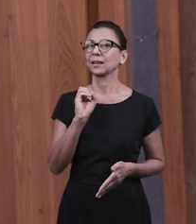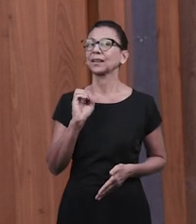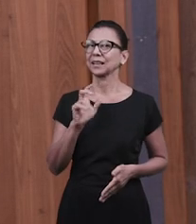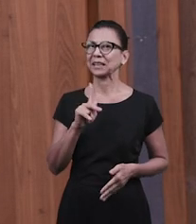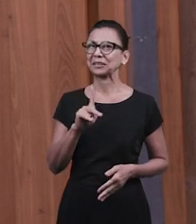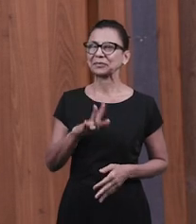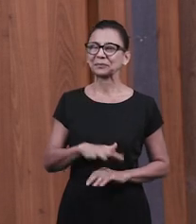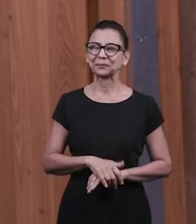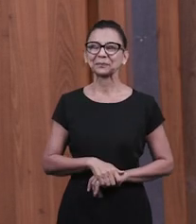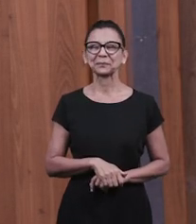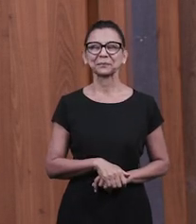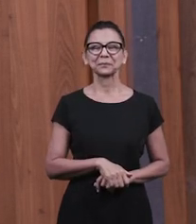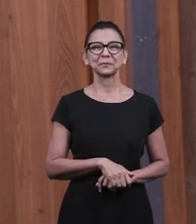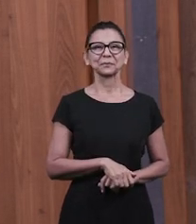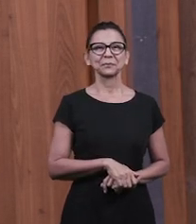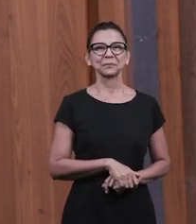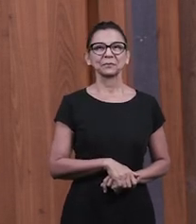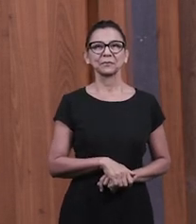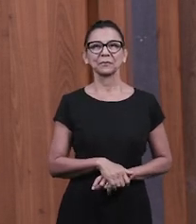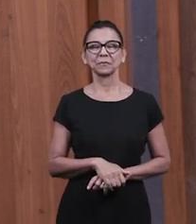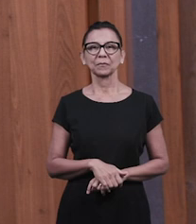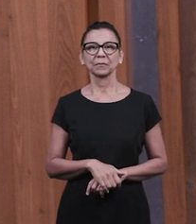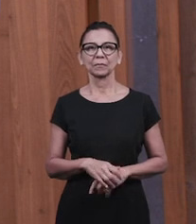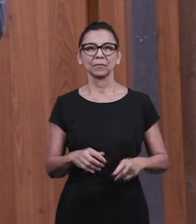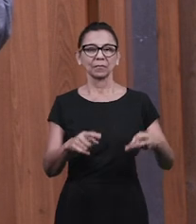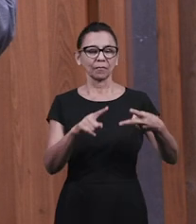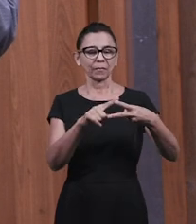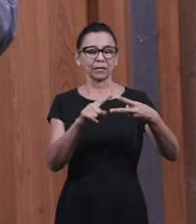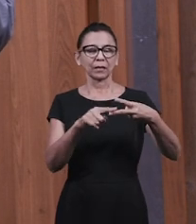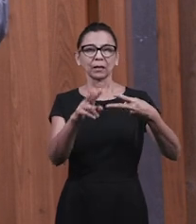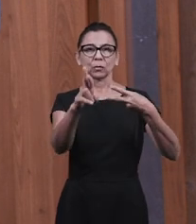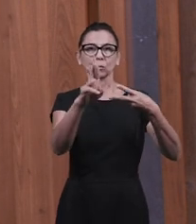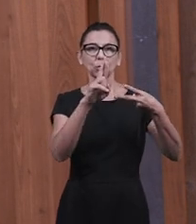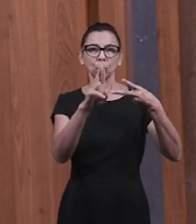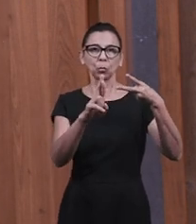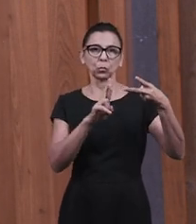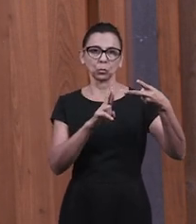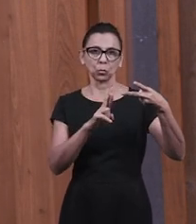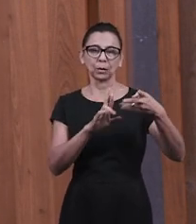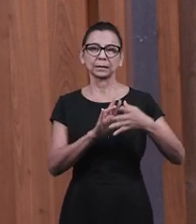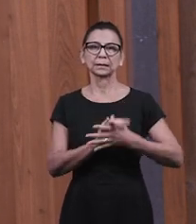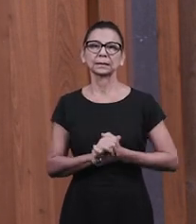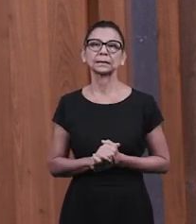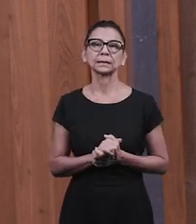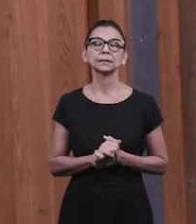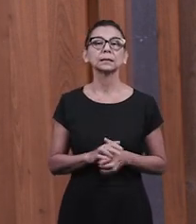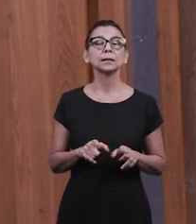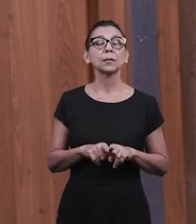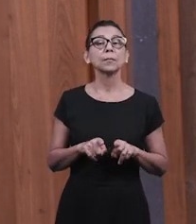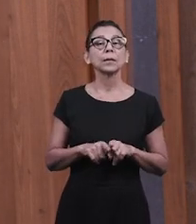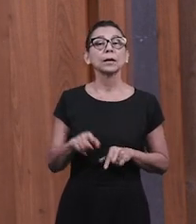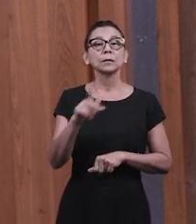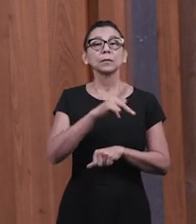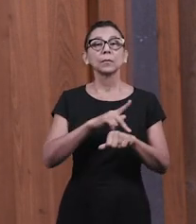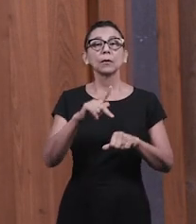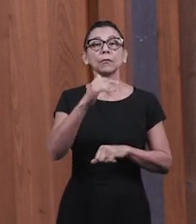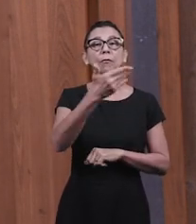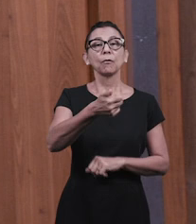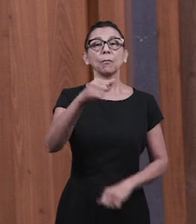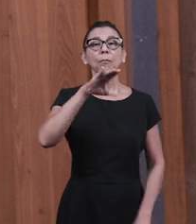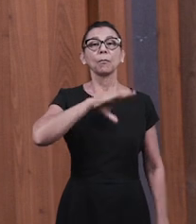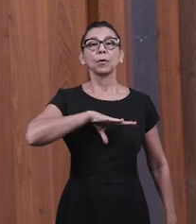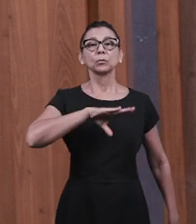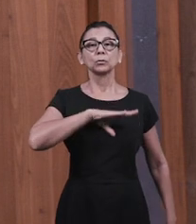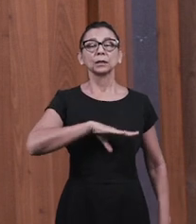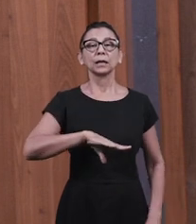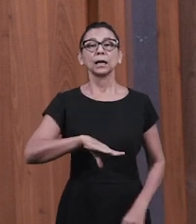essa pergunta e nós vamos ter aqui agora 2 respostas. Uma primeira resposta vamos ter também lá de Portugal, é o nosso